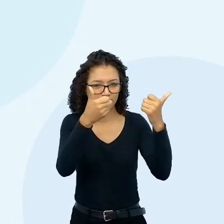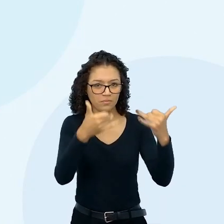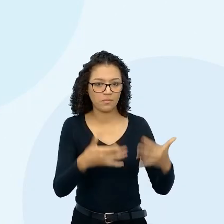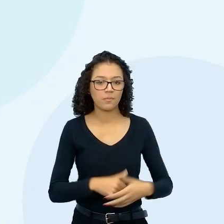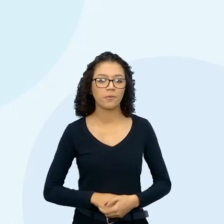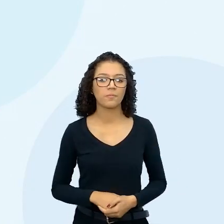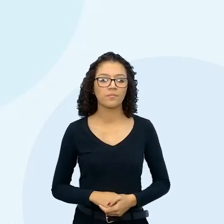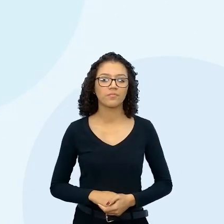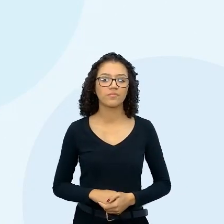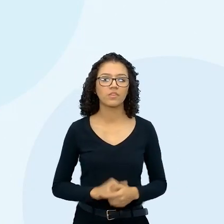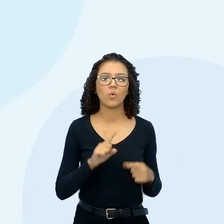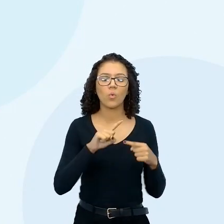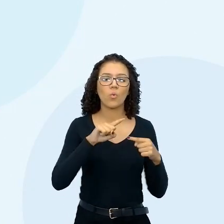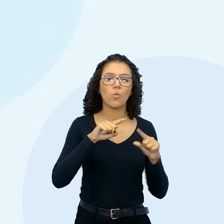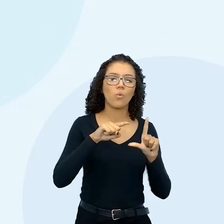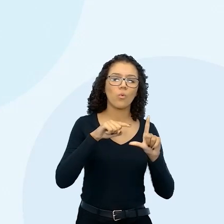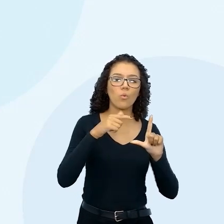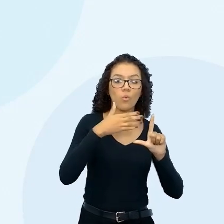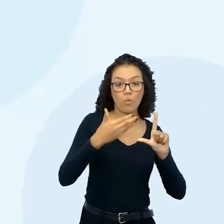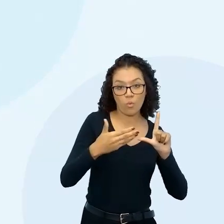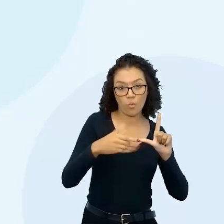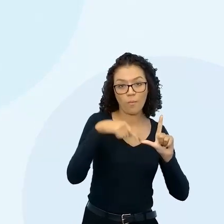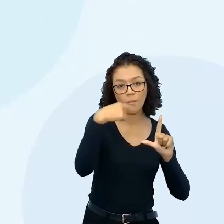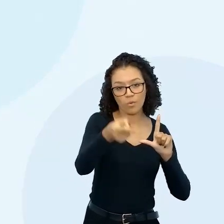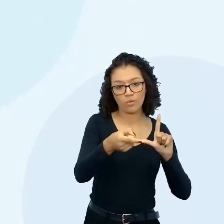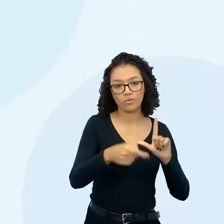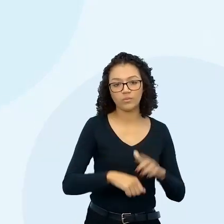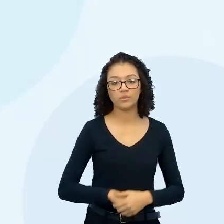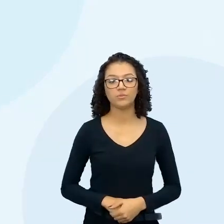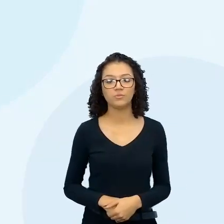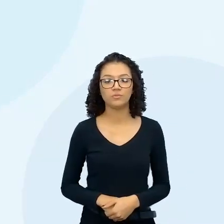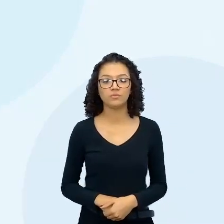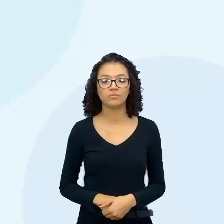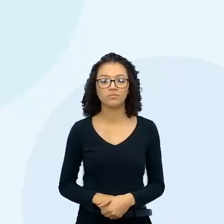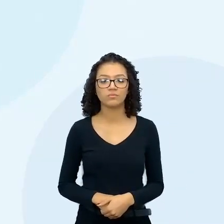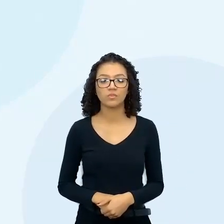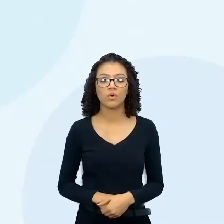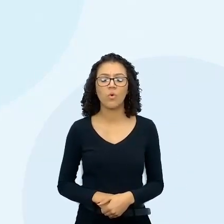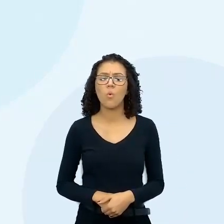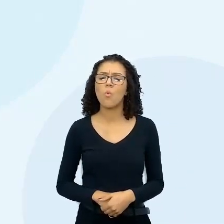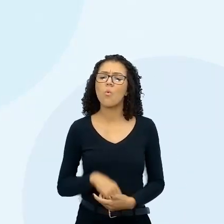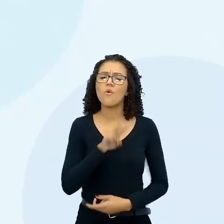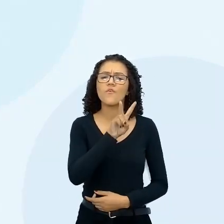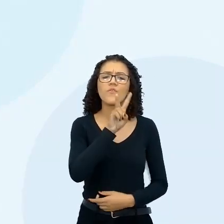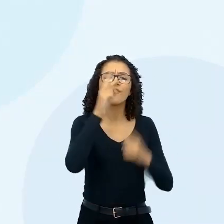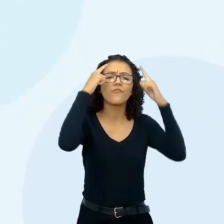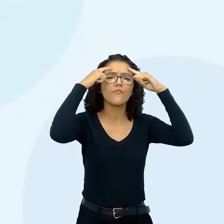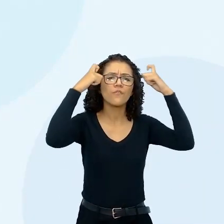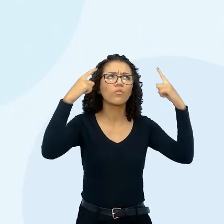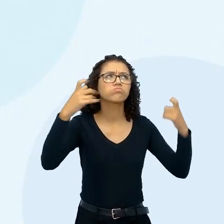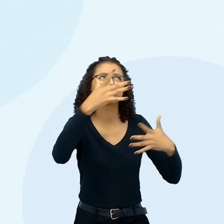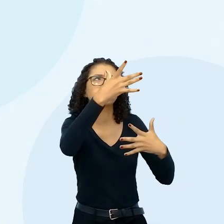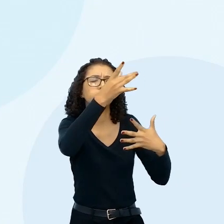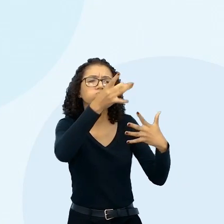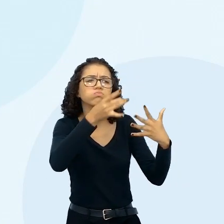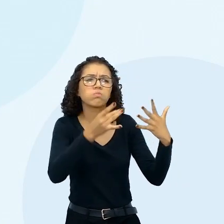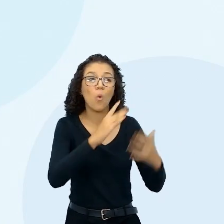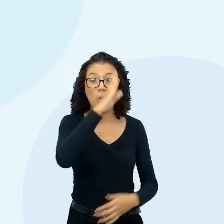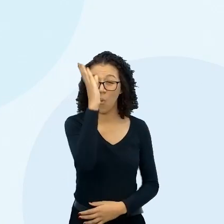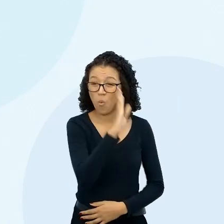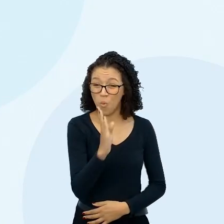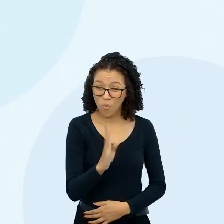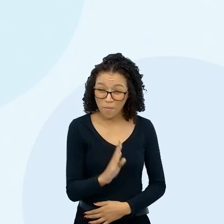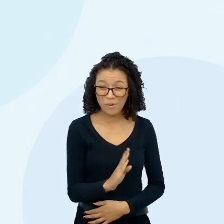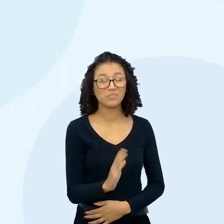repositório. Vamos para o próximo. Os tipos de violência, né? O Brasil ainda é um país perigoso e violento para as